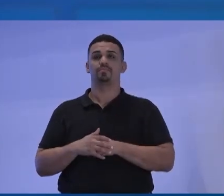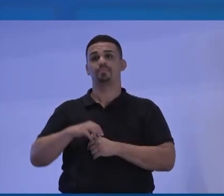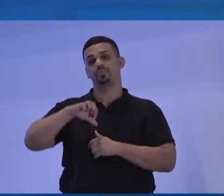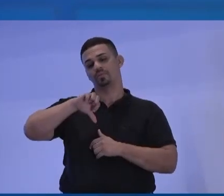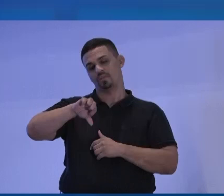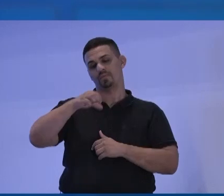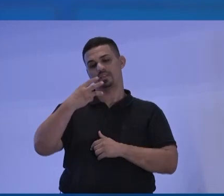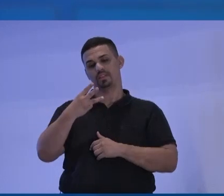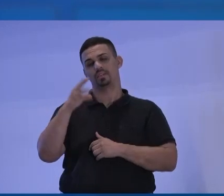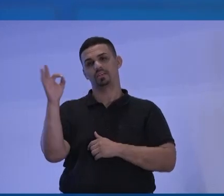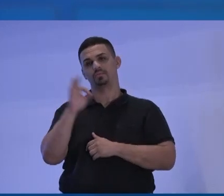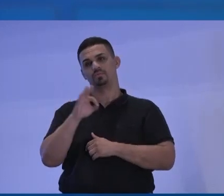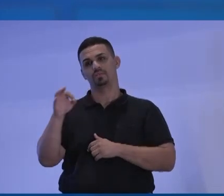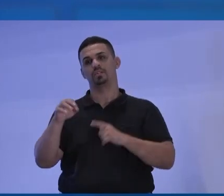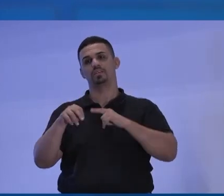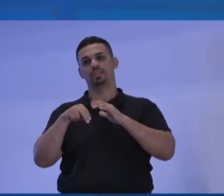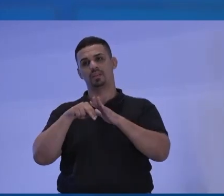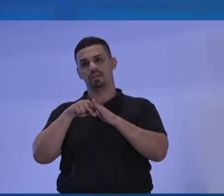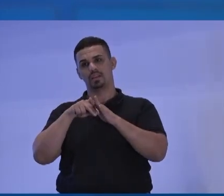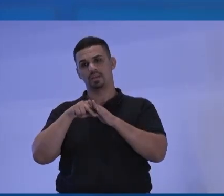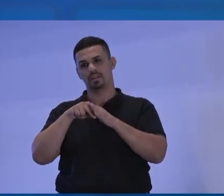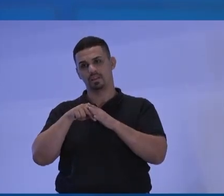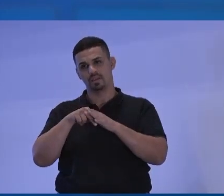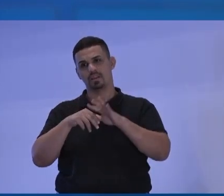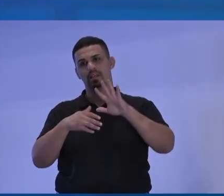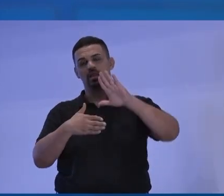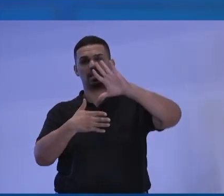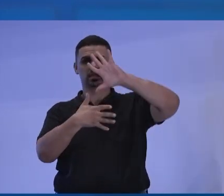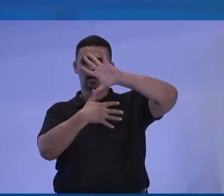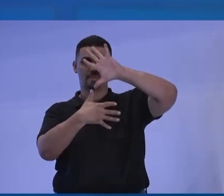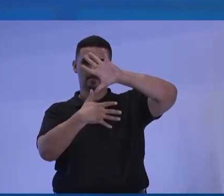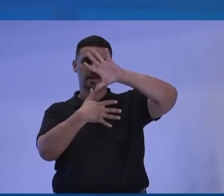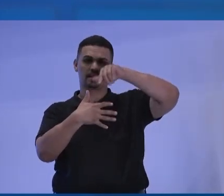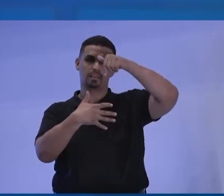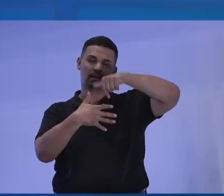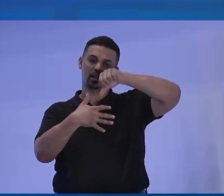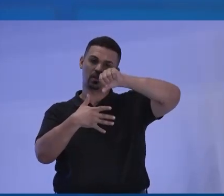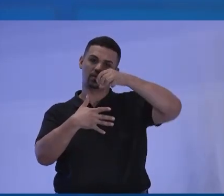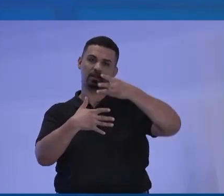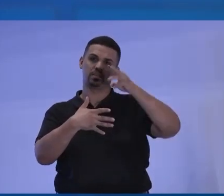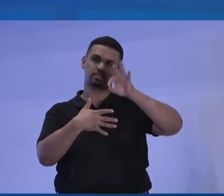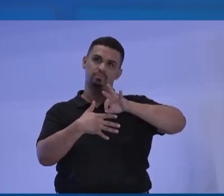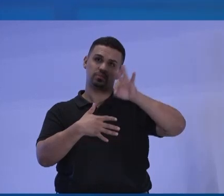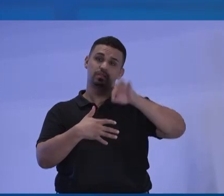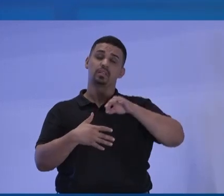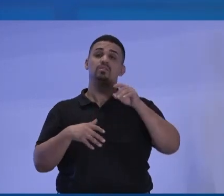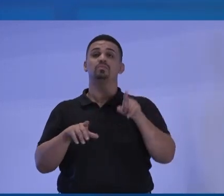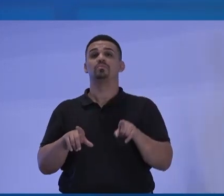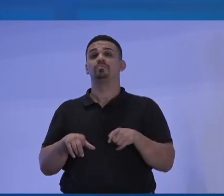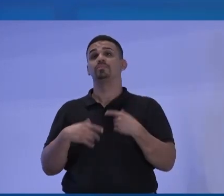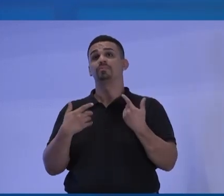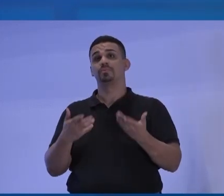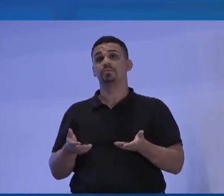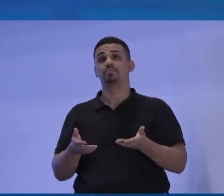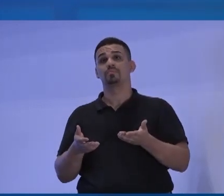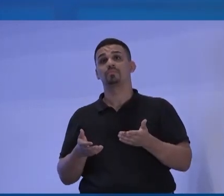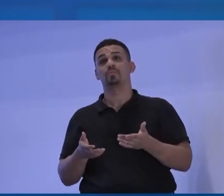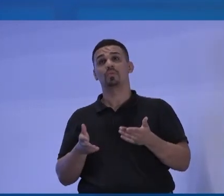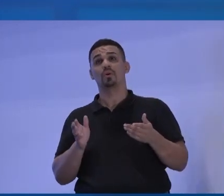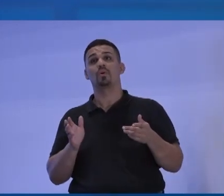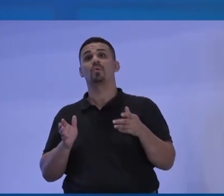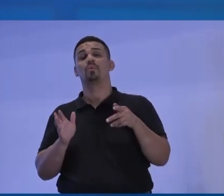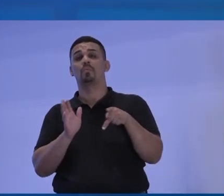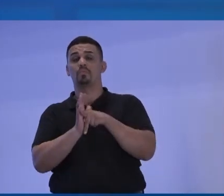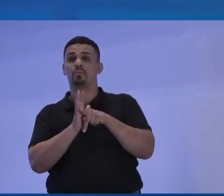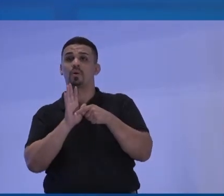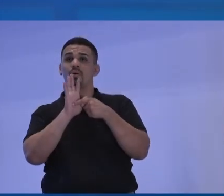93% dos pacientes com hanseníase das Américas. E que a imunossupressão e o próprio